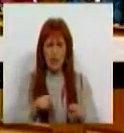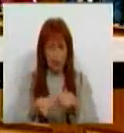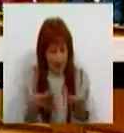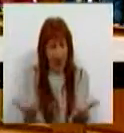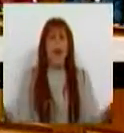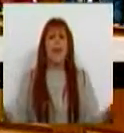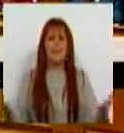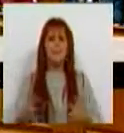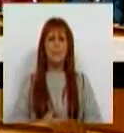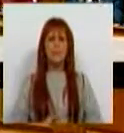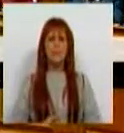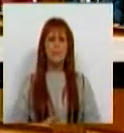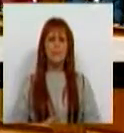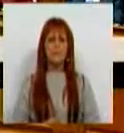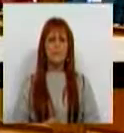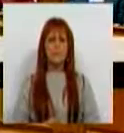política.